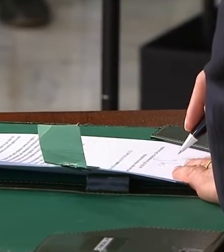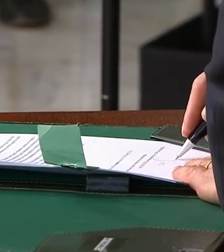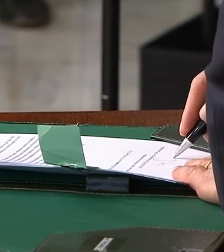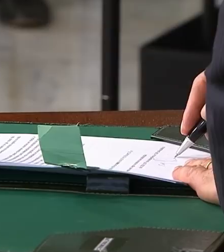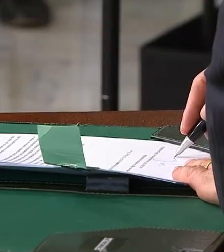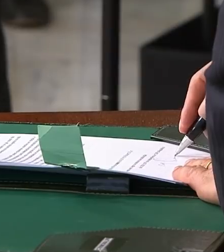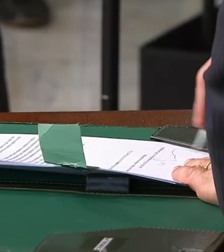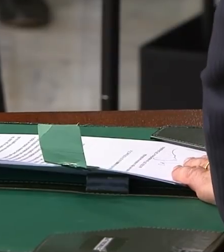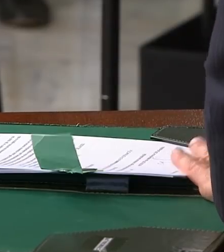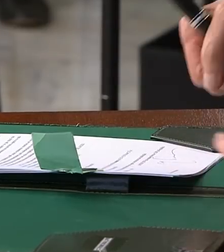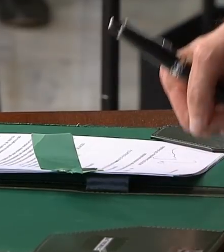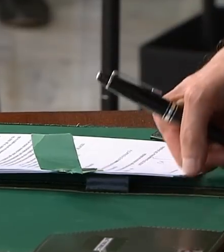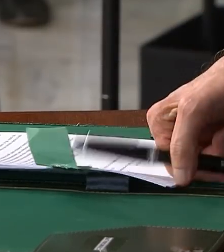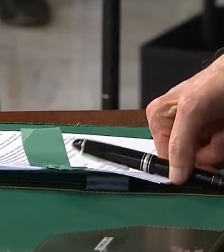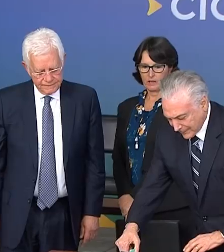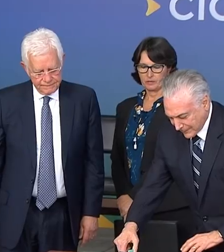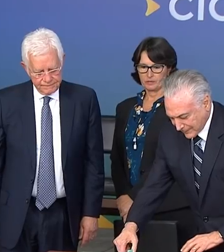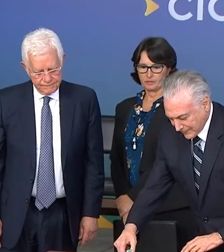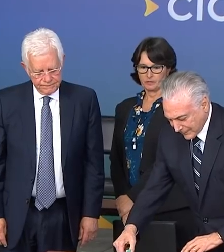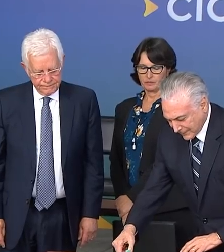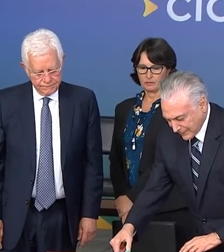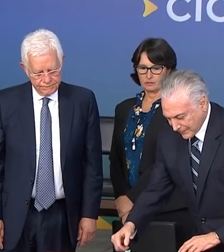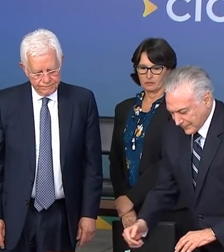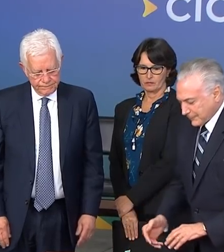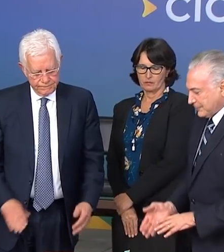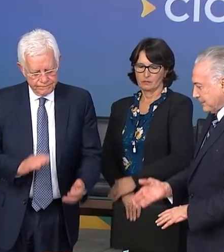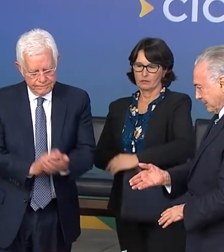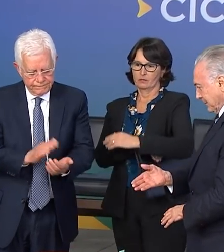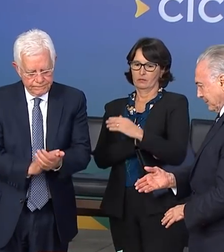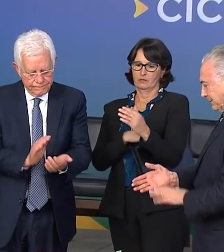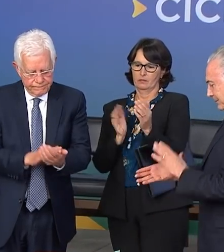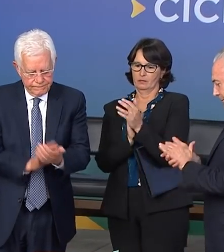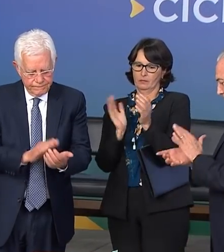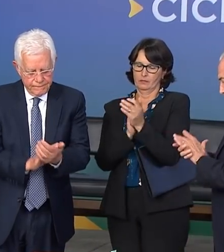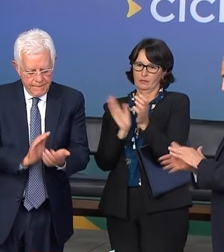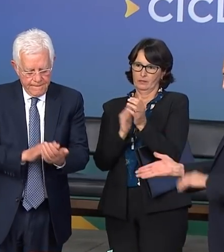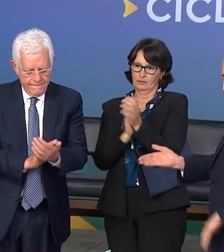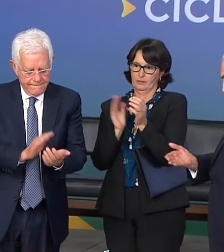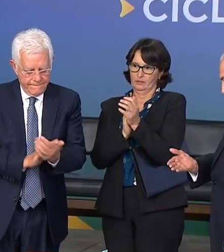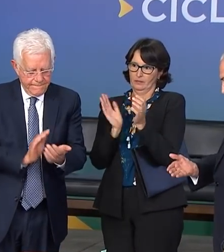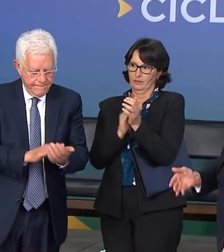manter o adequado funcionamento do setor de gás